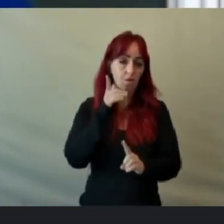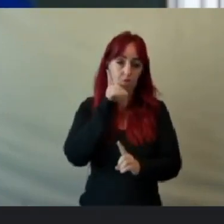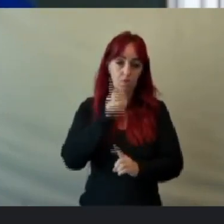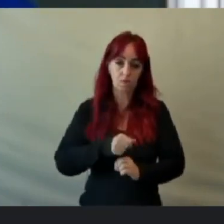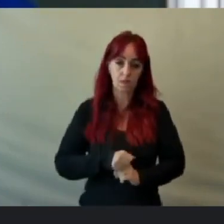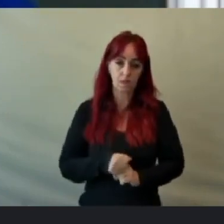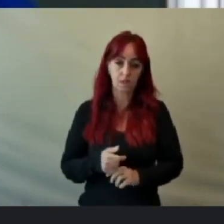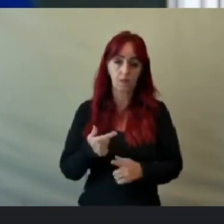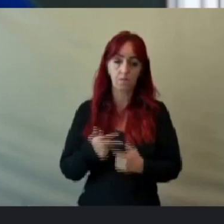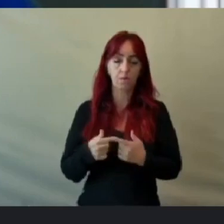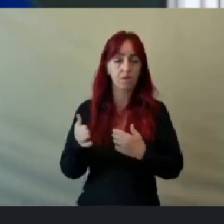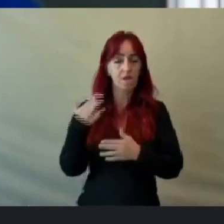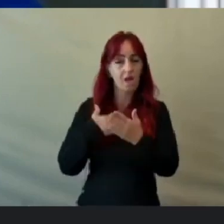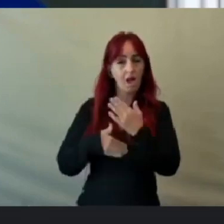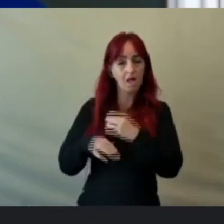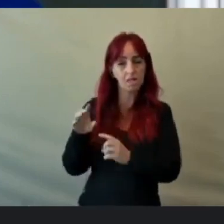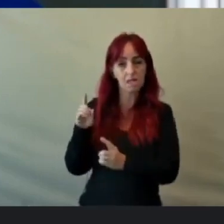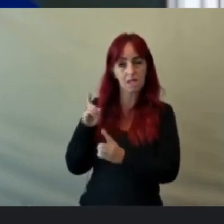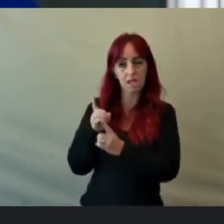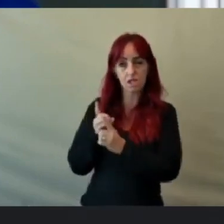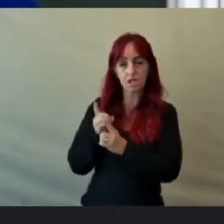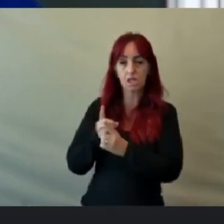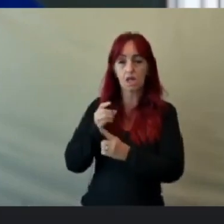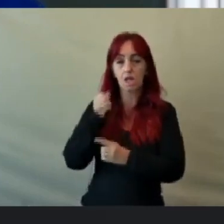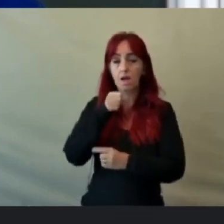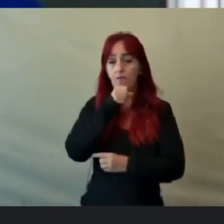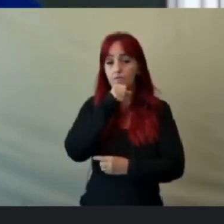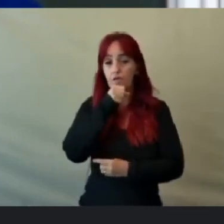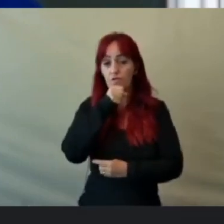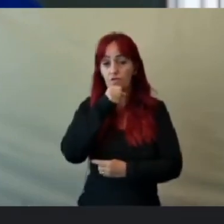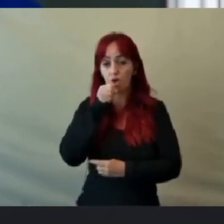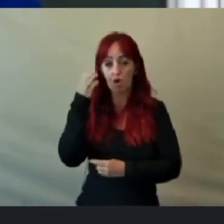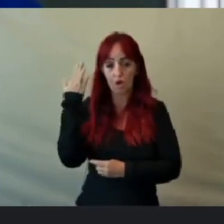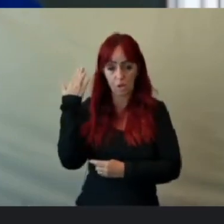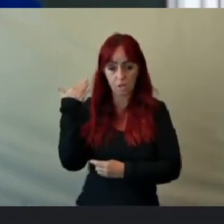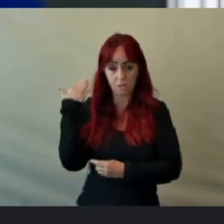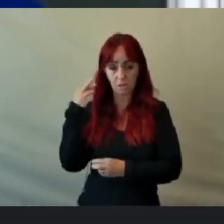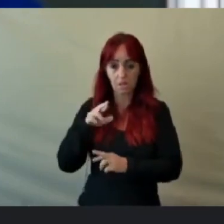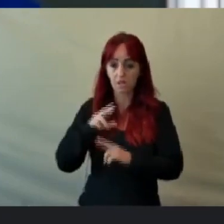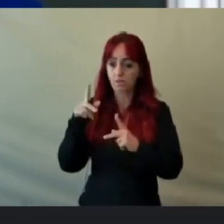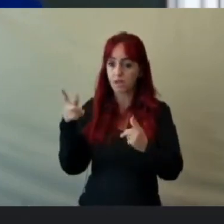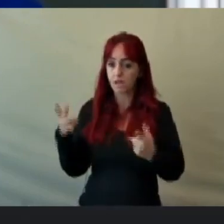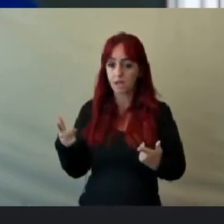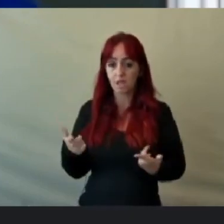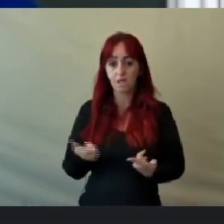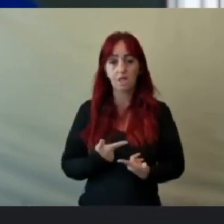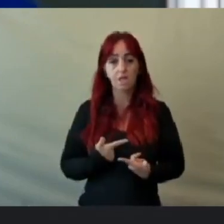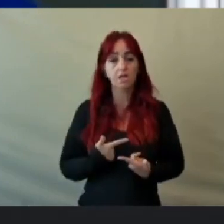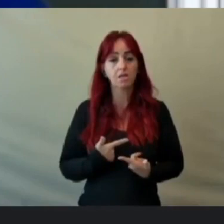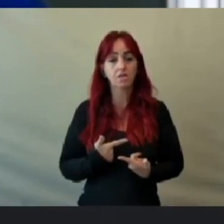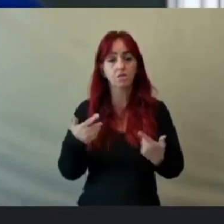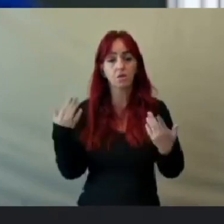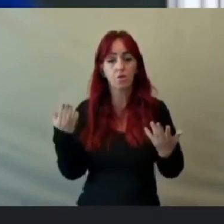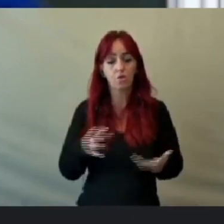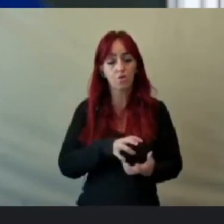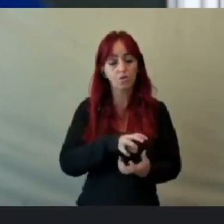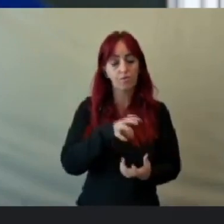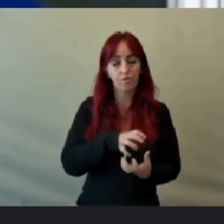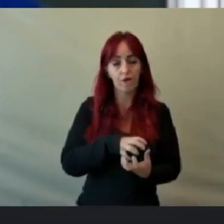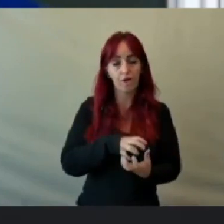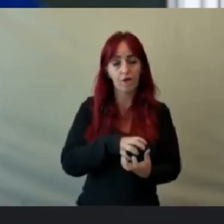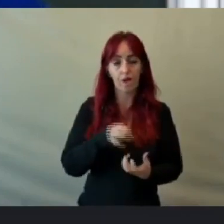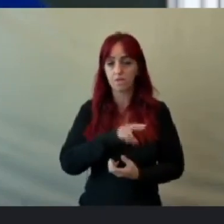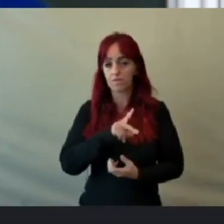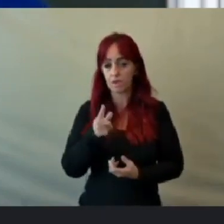nossos avós já não são mais os desejos das pessoas que envelhecem hoje as pessoas da década de 60